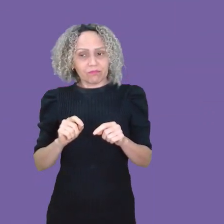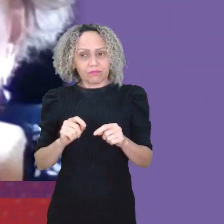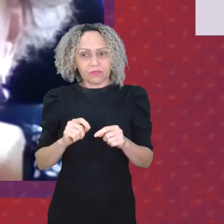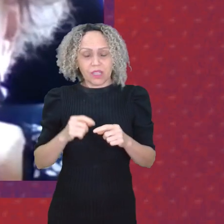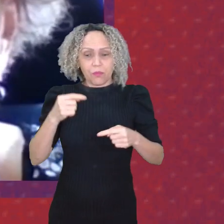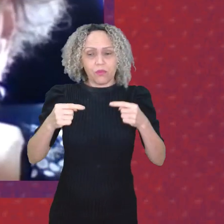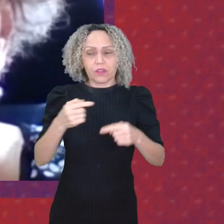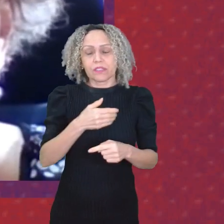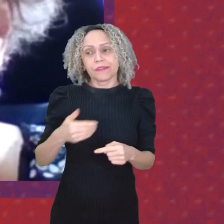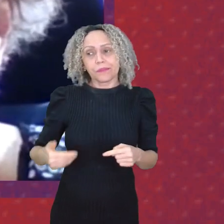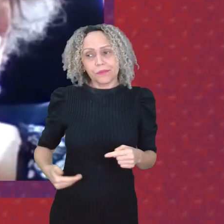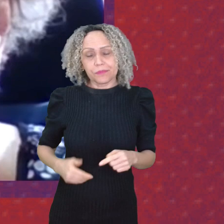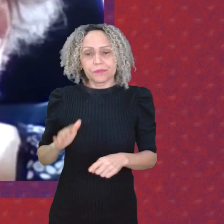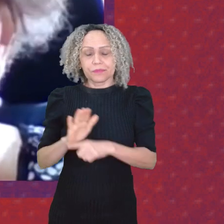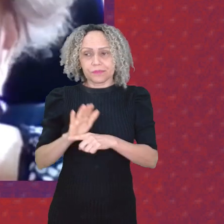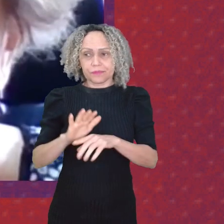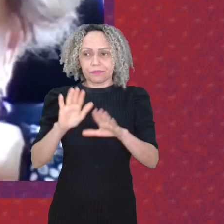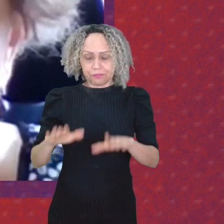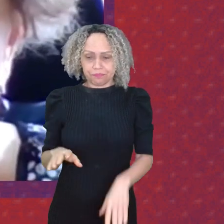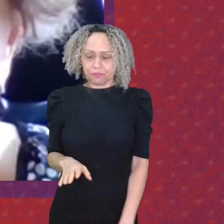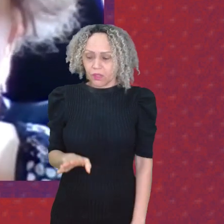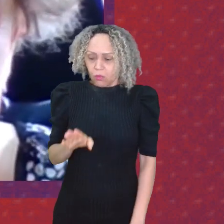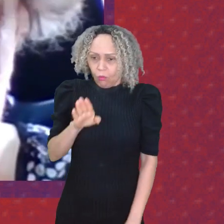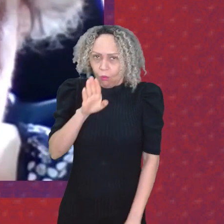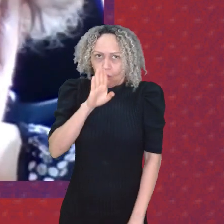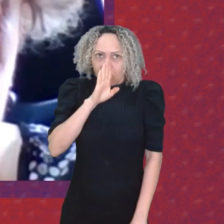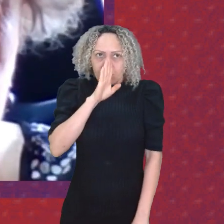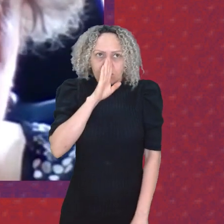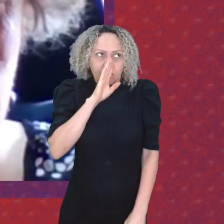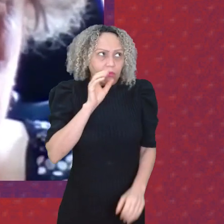O silêncio é cúmplice da violência.